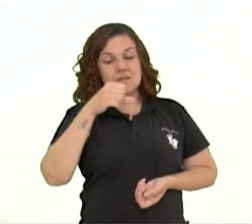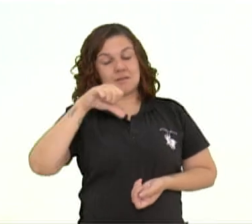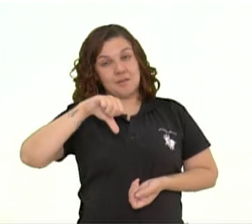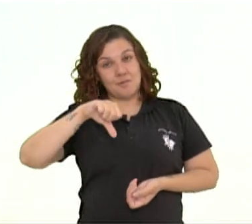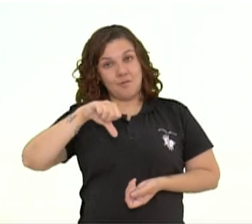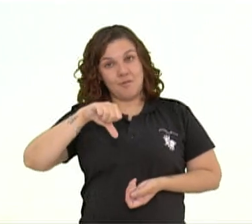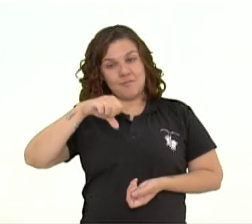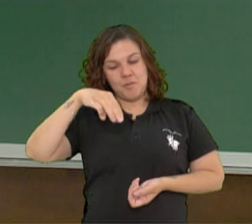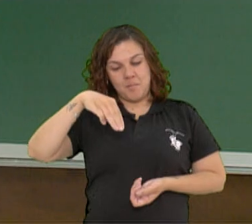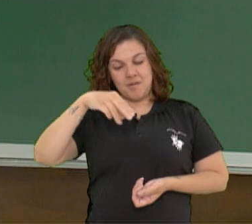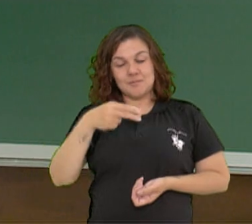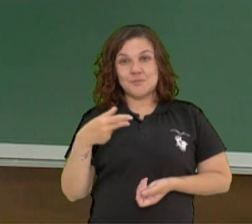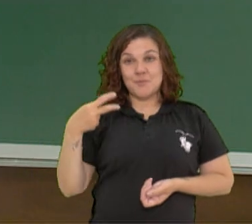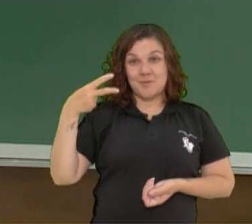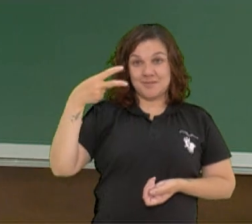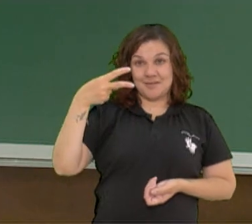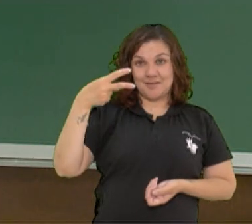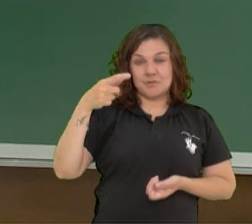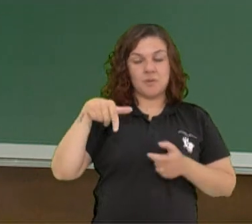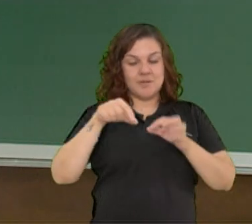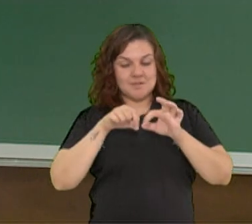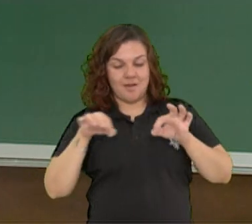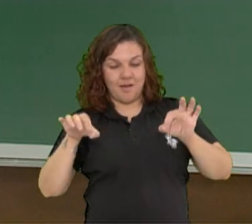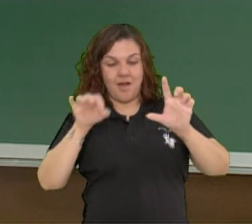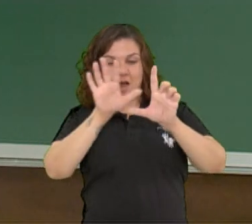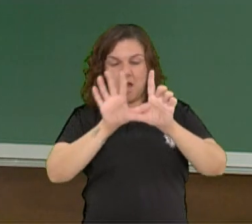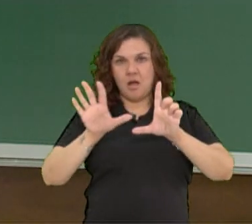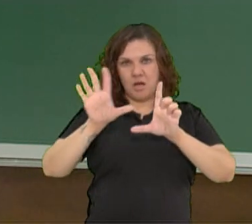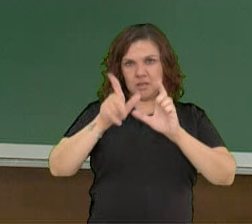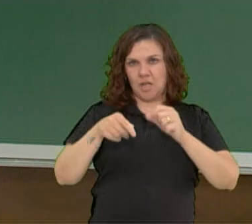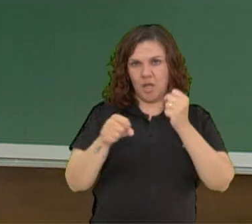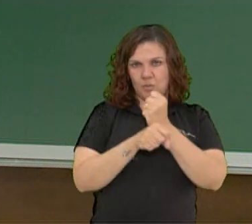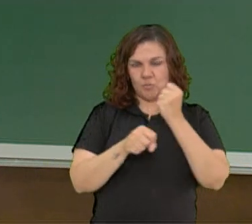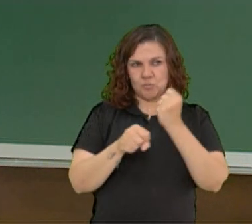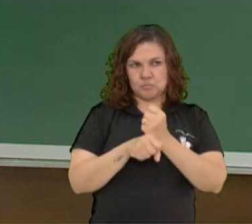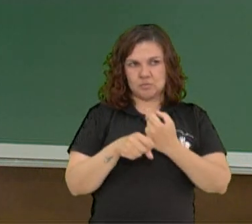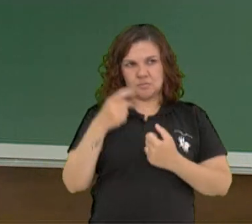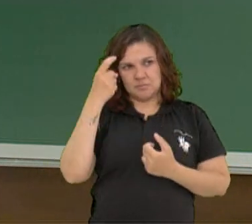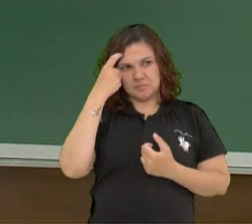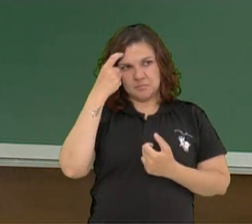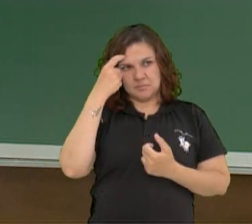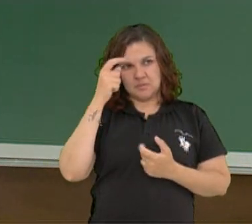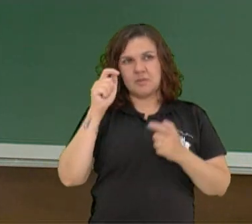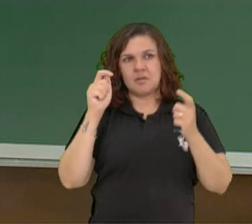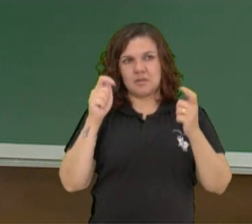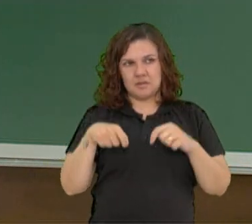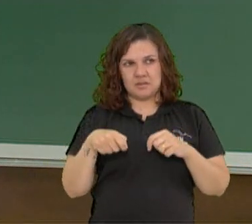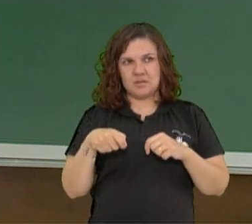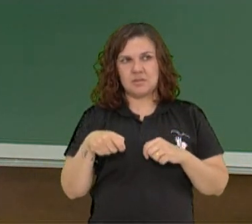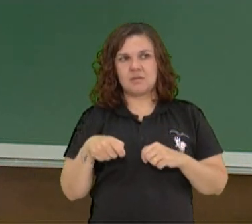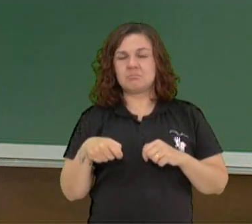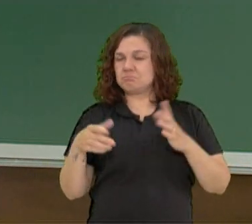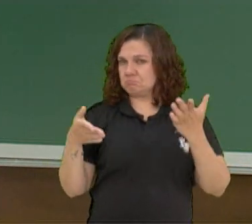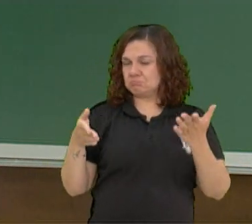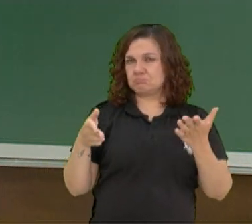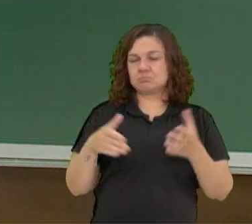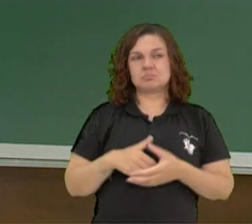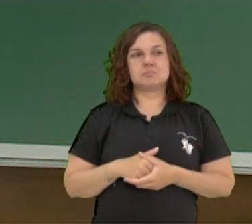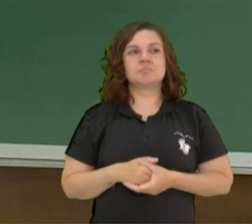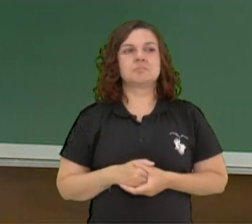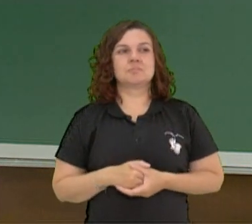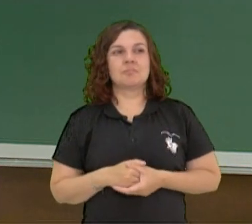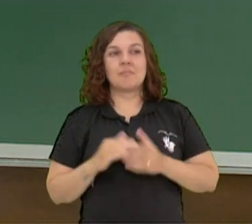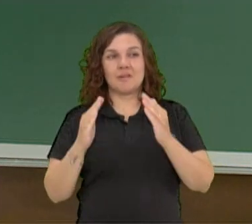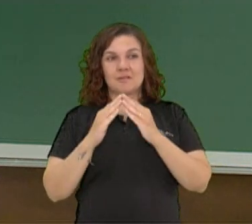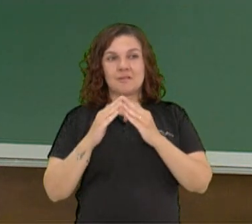metros quadrados. Então, essa é a área desse terreno. Dá para construir? Dá para construir. Tem que pensar um pouquinho, aí um trabalho de engenharia, mas dá para